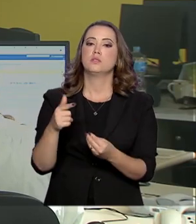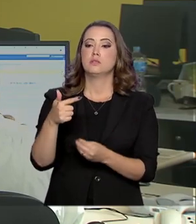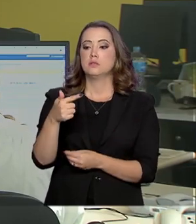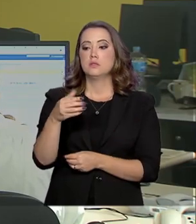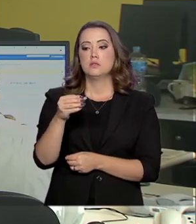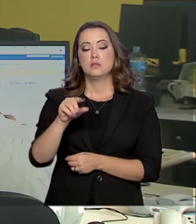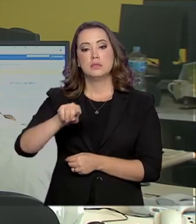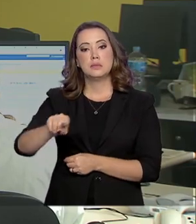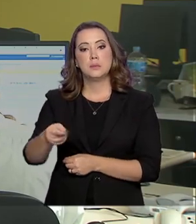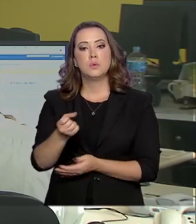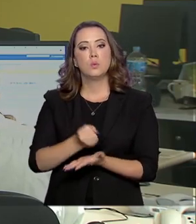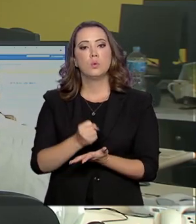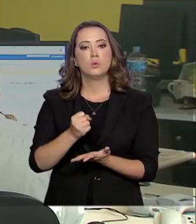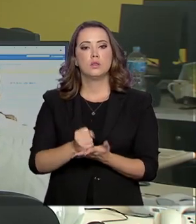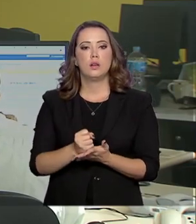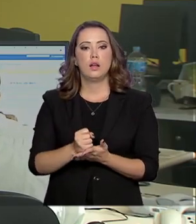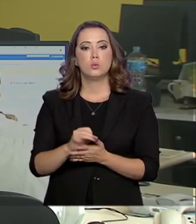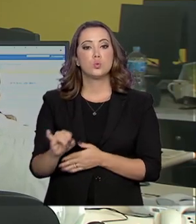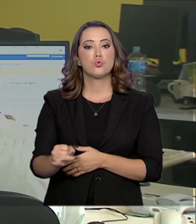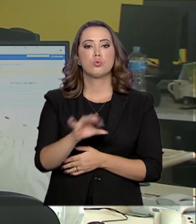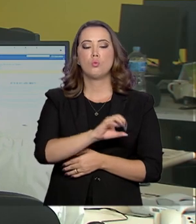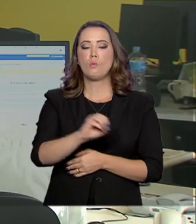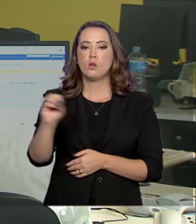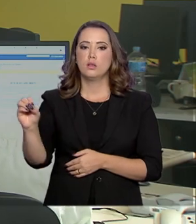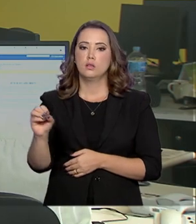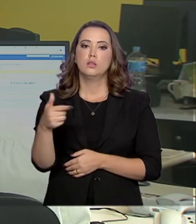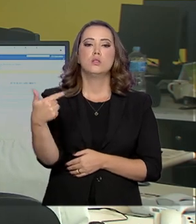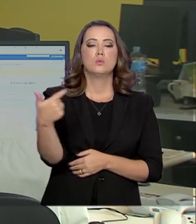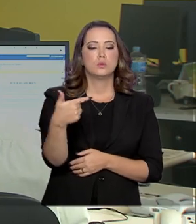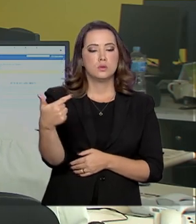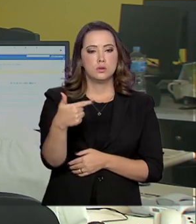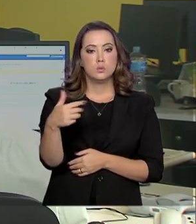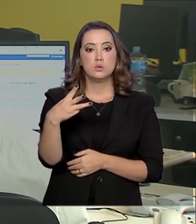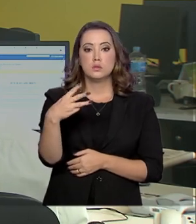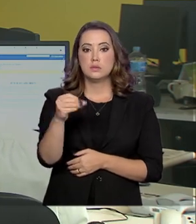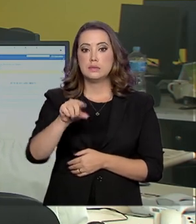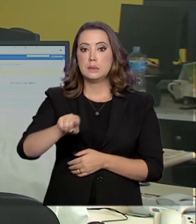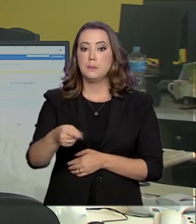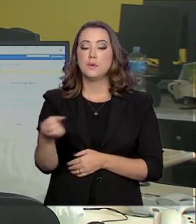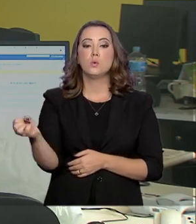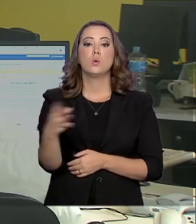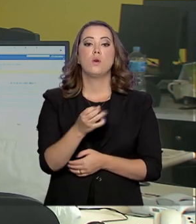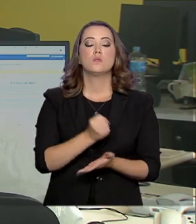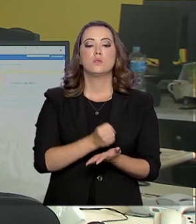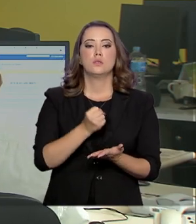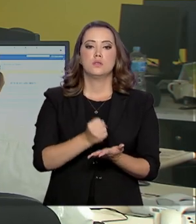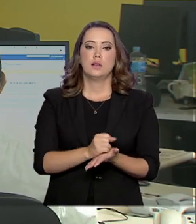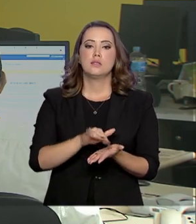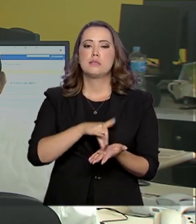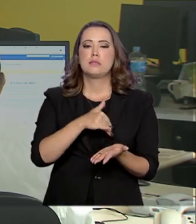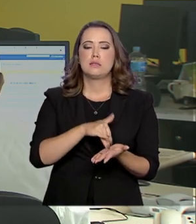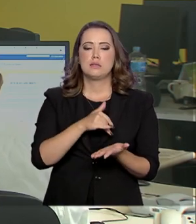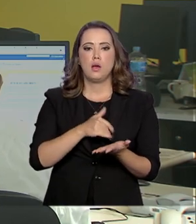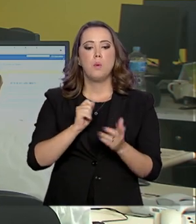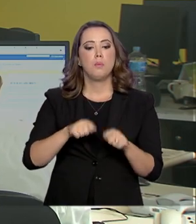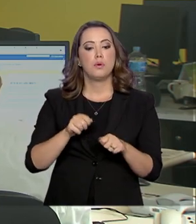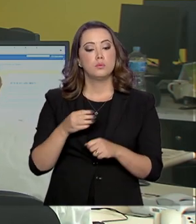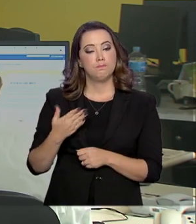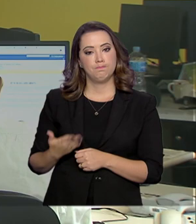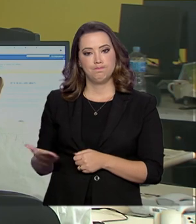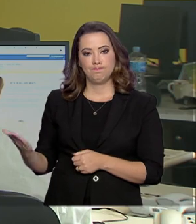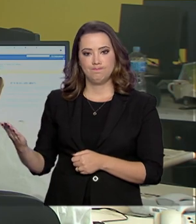mil contratos a juros zero e no segundo semestre 30 mil novos contratos. As inscrições devem ser feitas no endereço fies